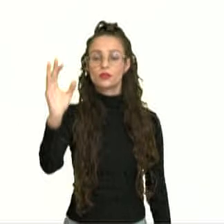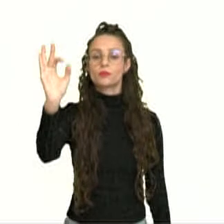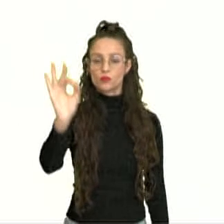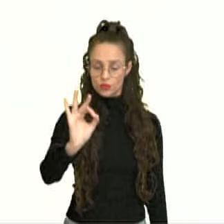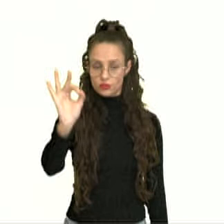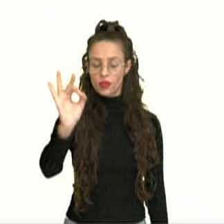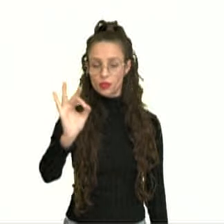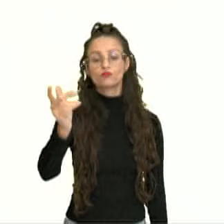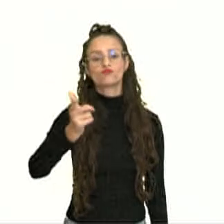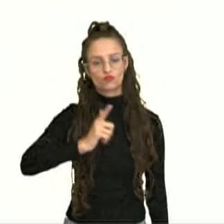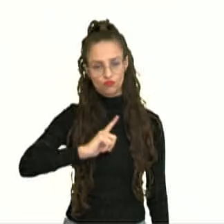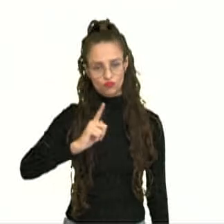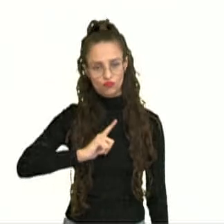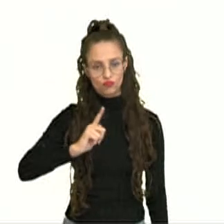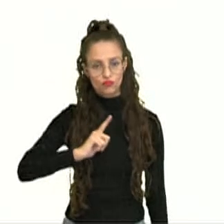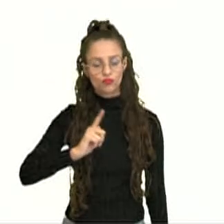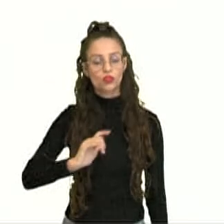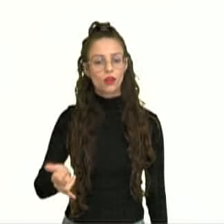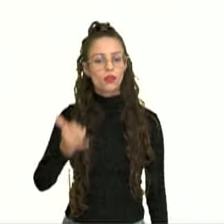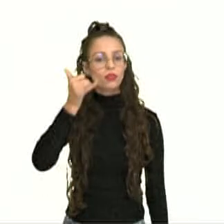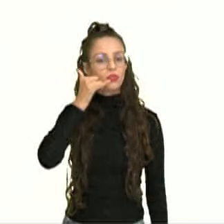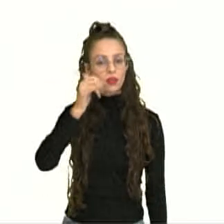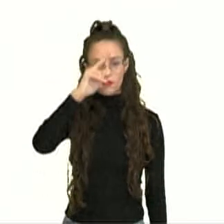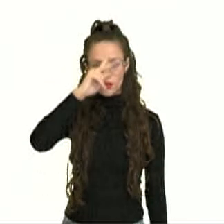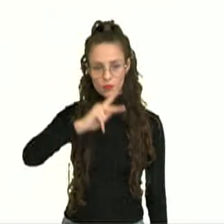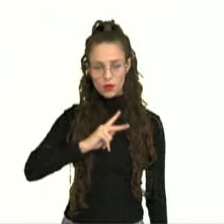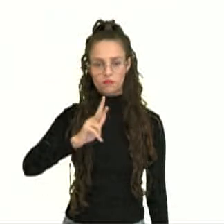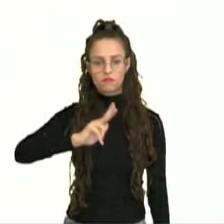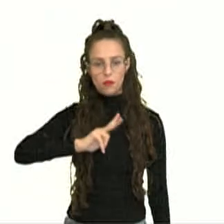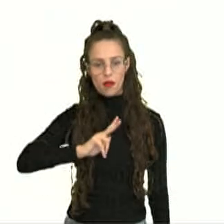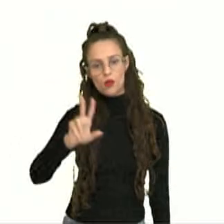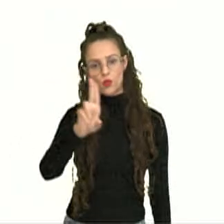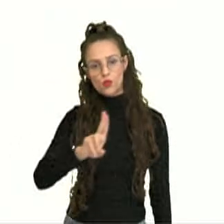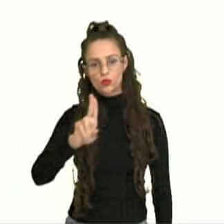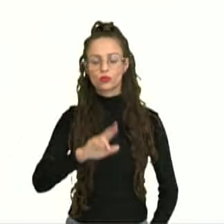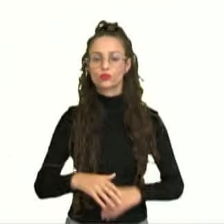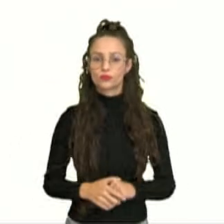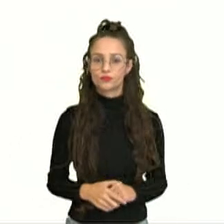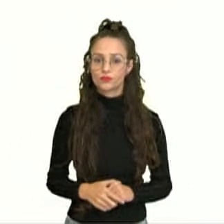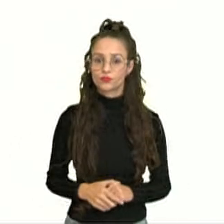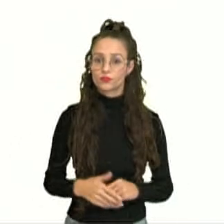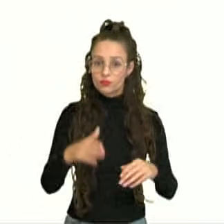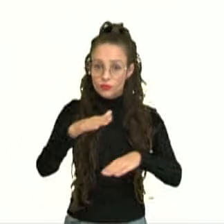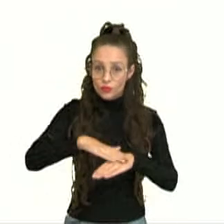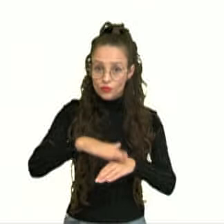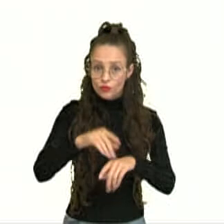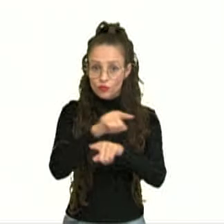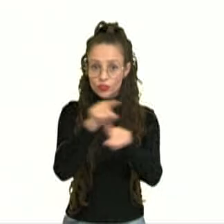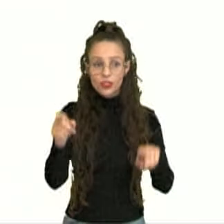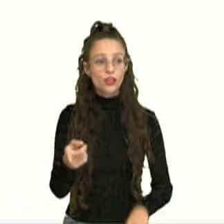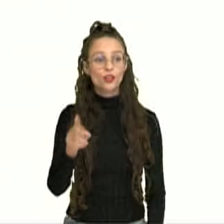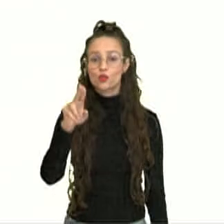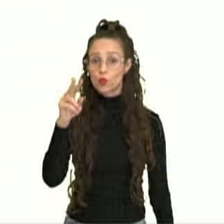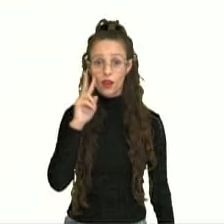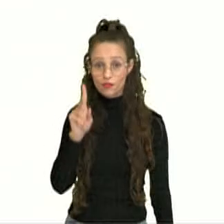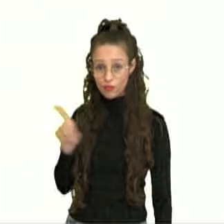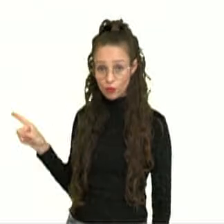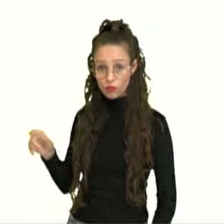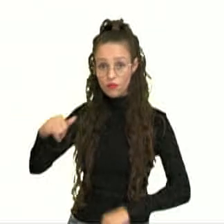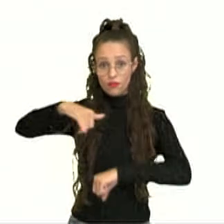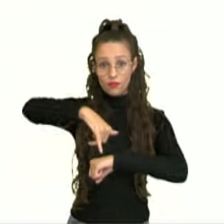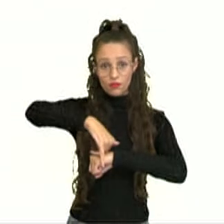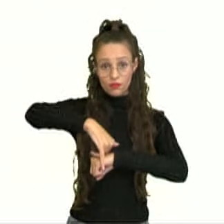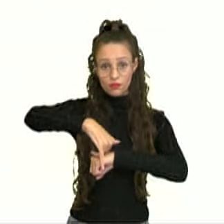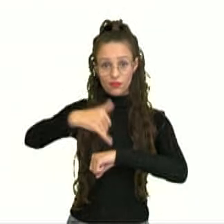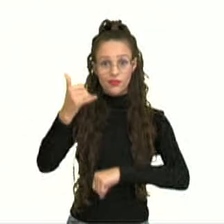79,3% tinha telefone móvel celular para uso pessoal. Para você que nunca viu, não conhece, esse é um exemplo